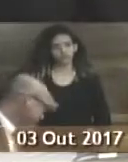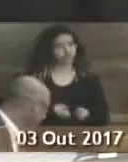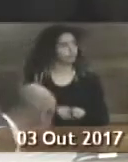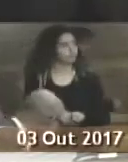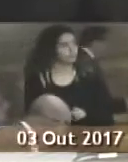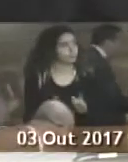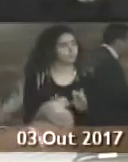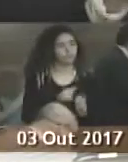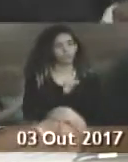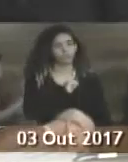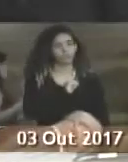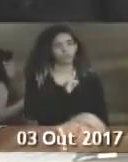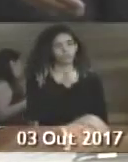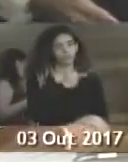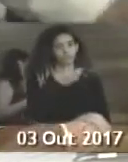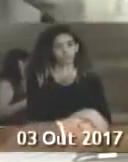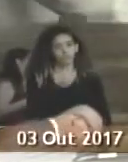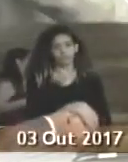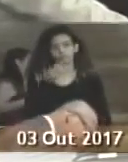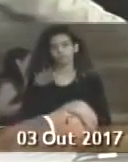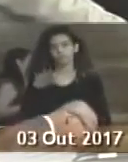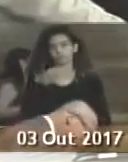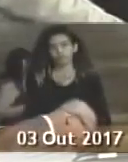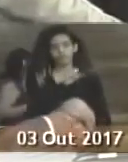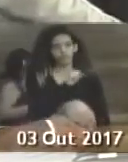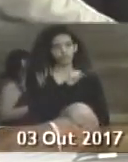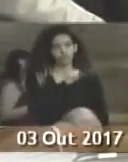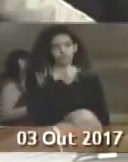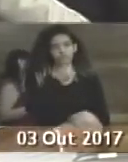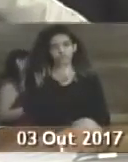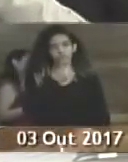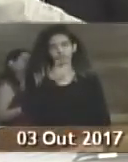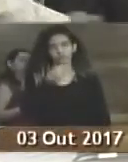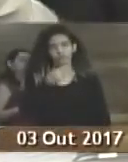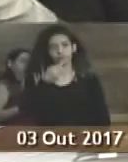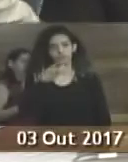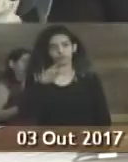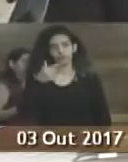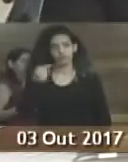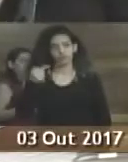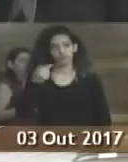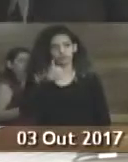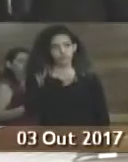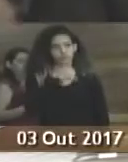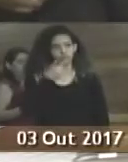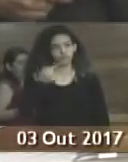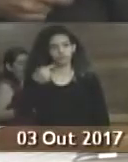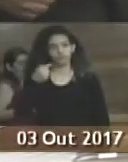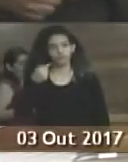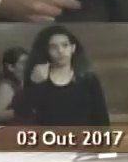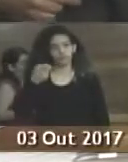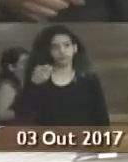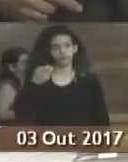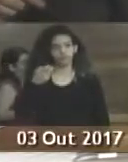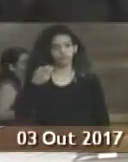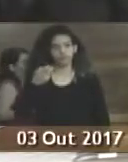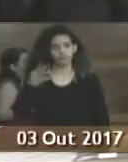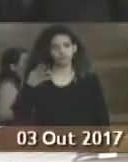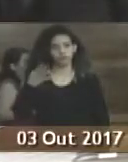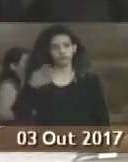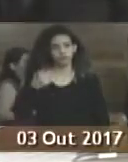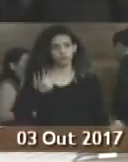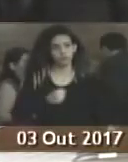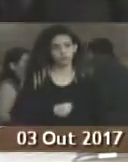as indicações 294, 611, 802, 1011, 1137, 1156, 1204,